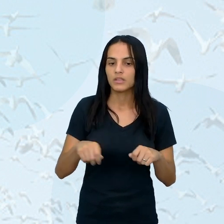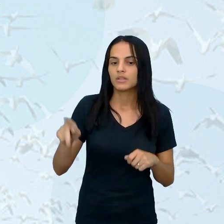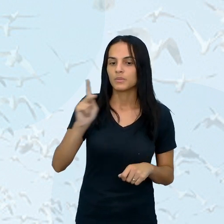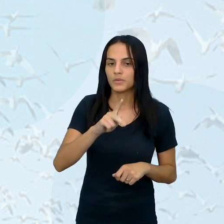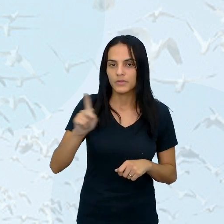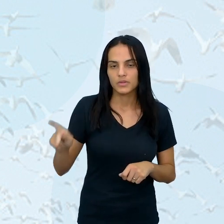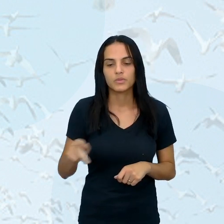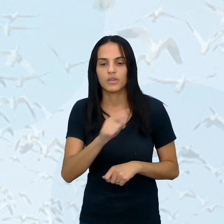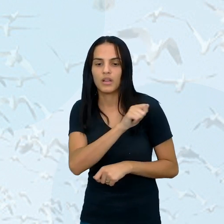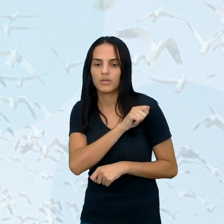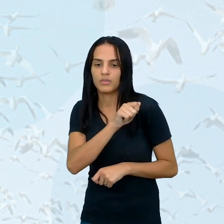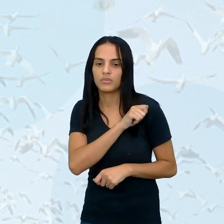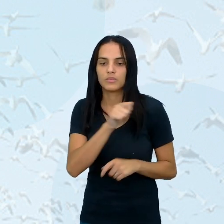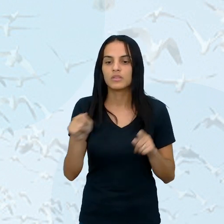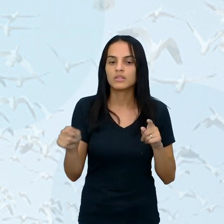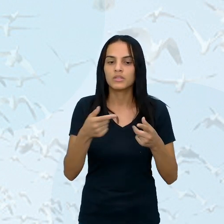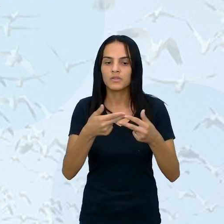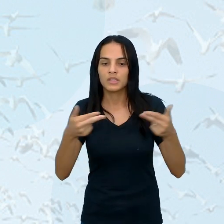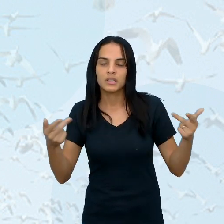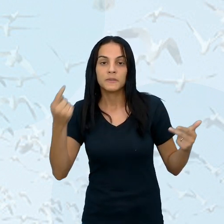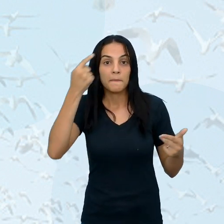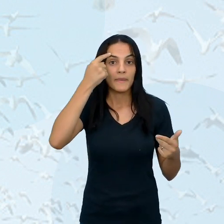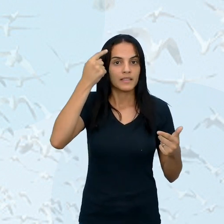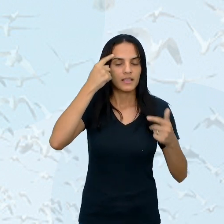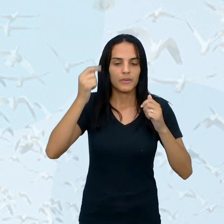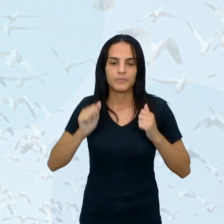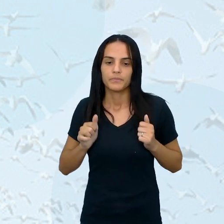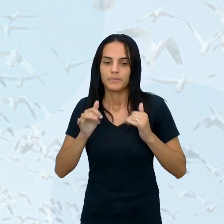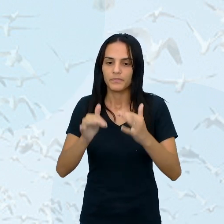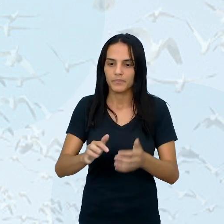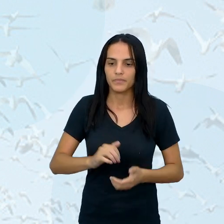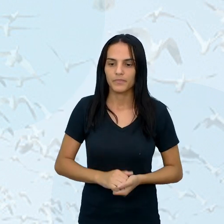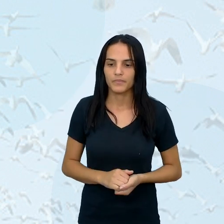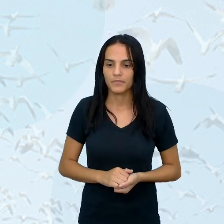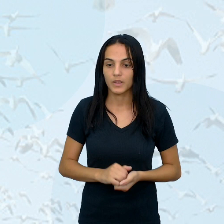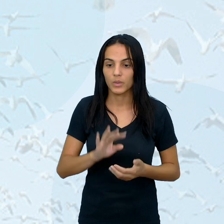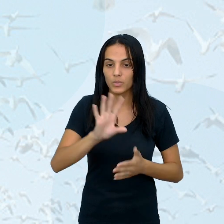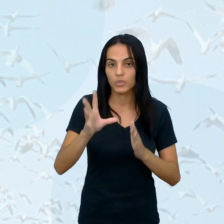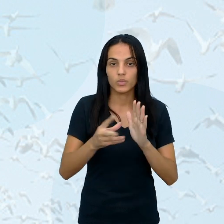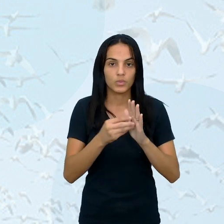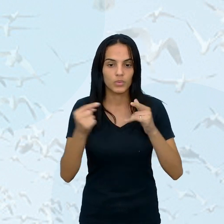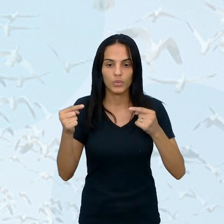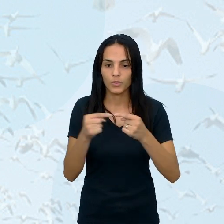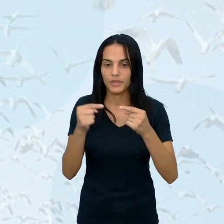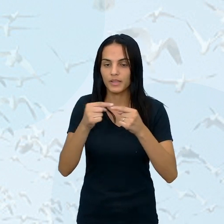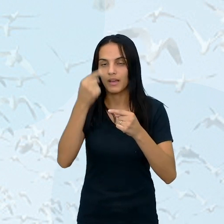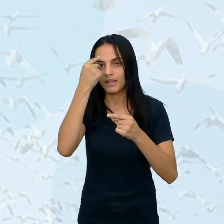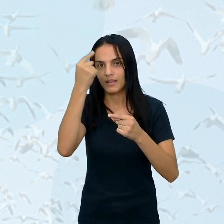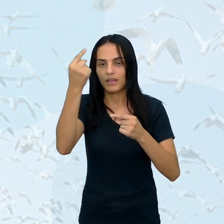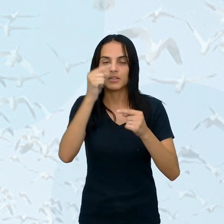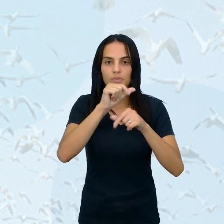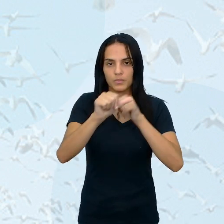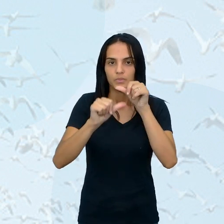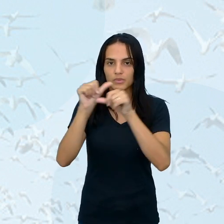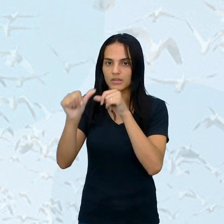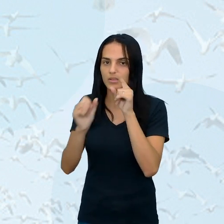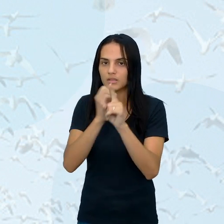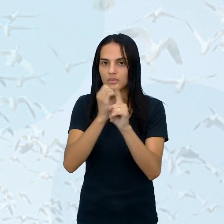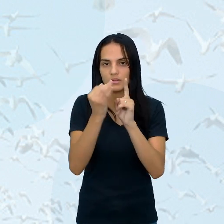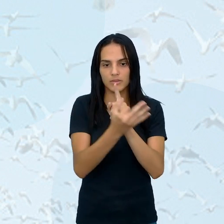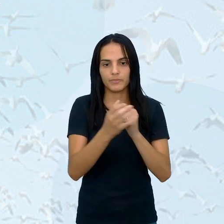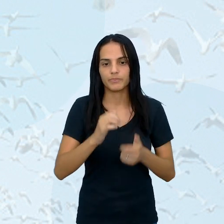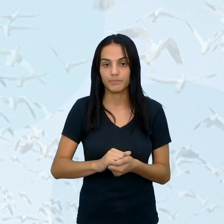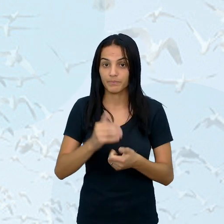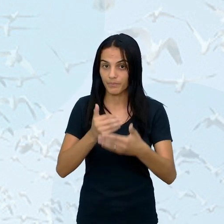professor e estudante e de modos de pensar e de agir. Então tudo isso relacionado à ideia de mudanças sociais, né?